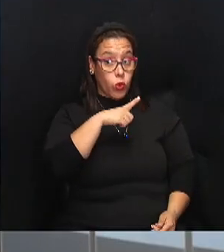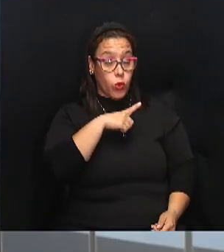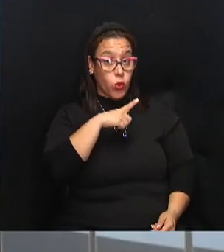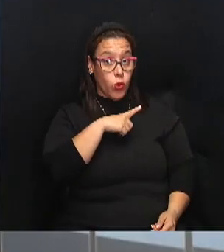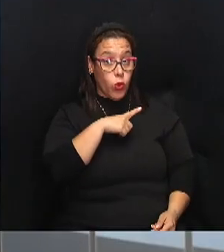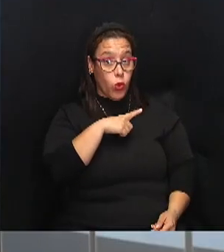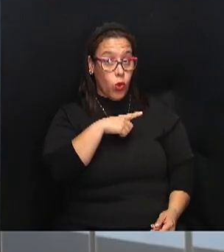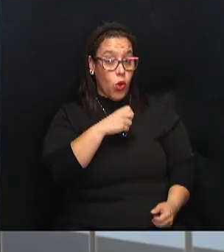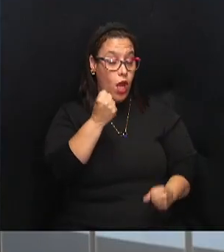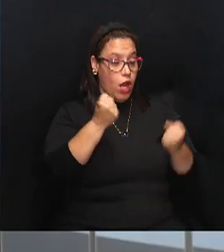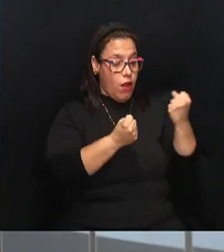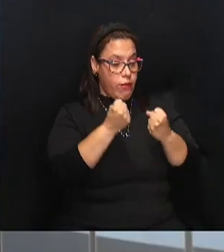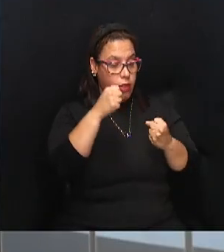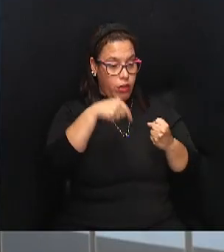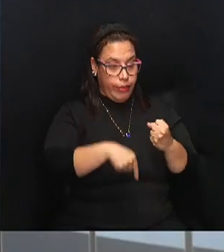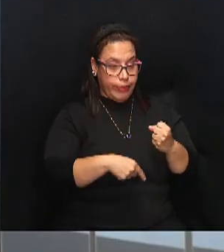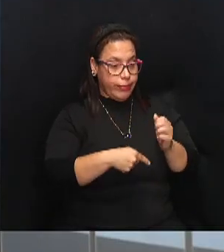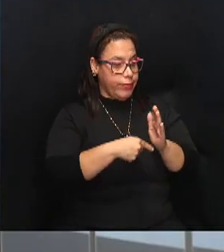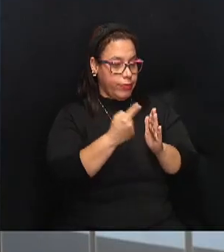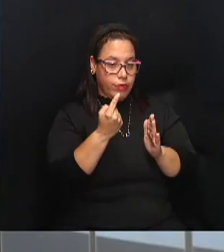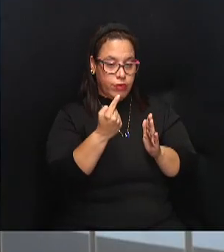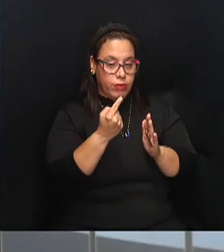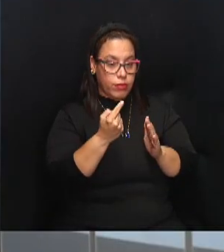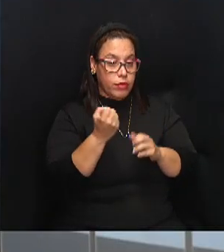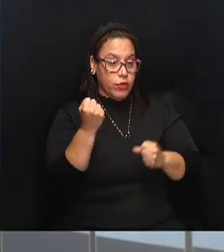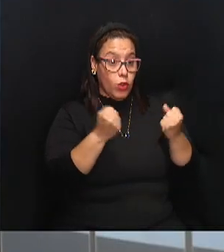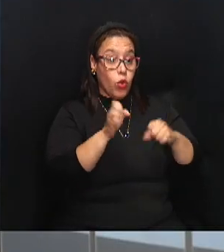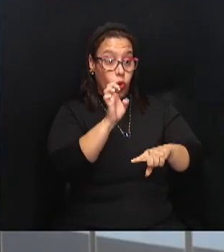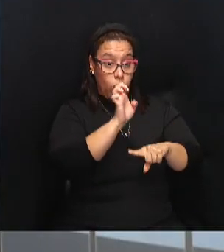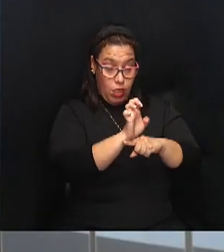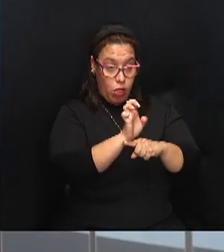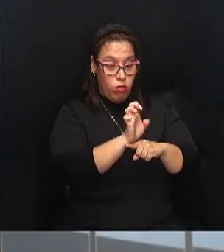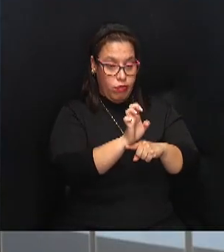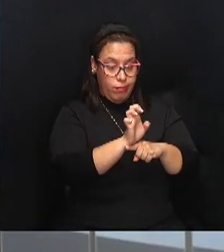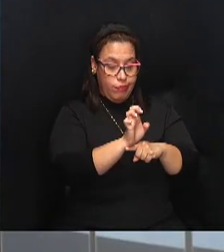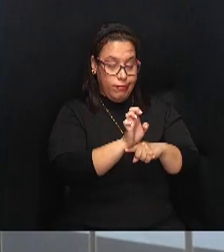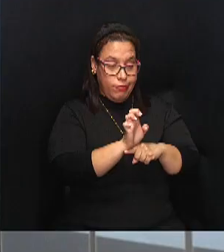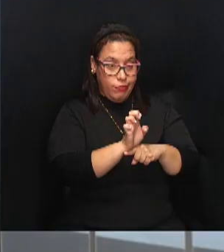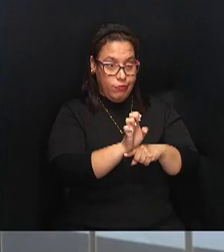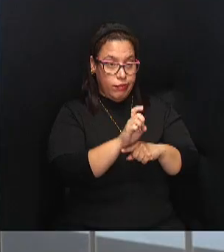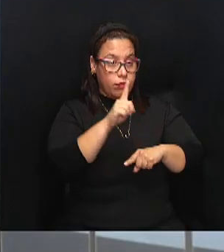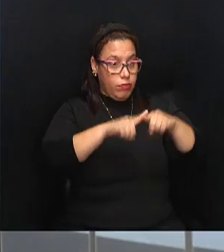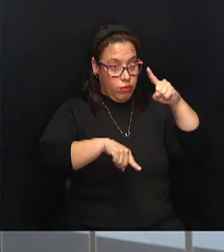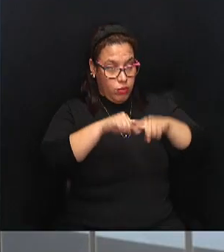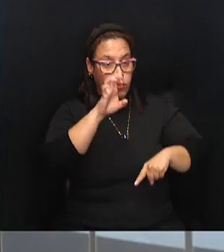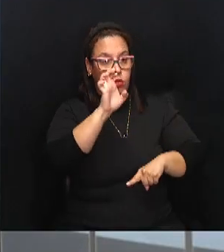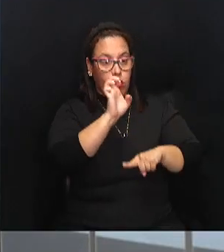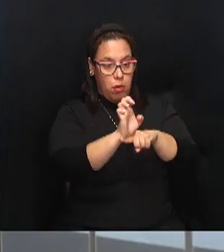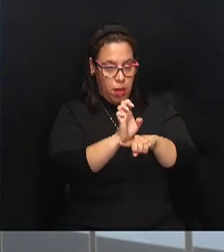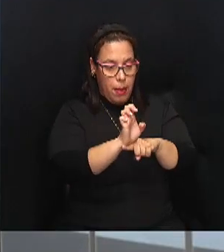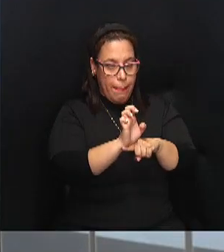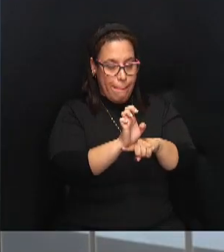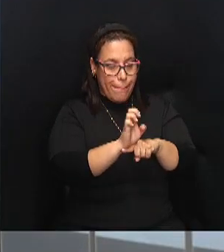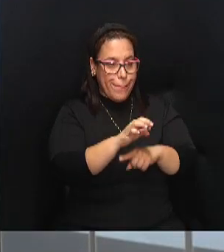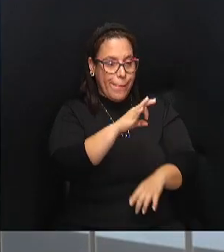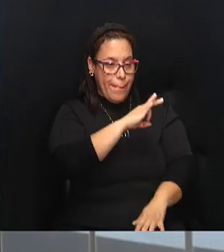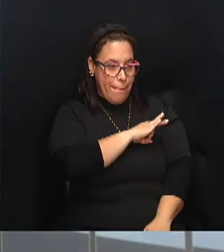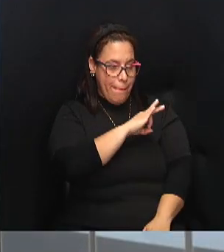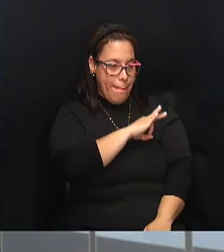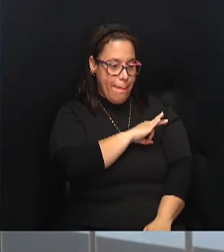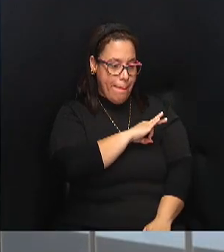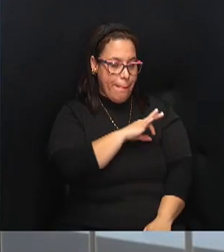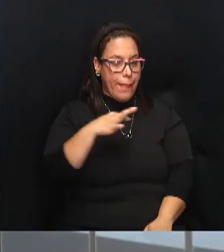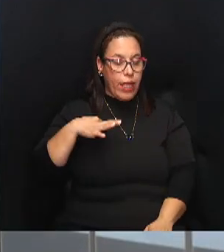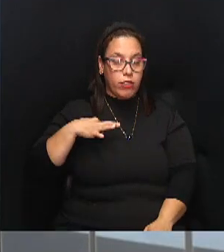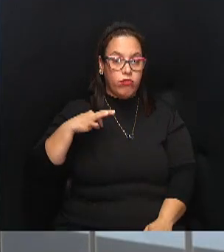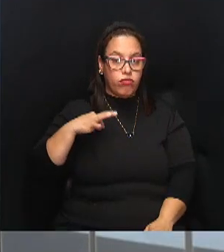é do município, mas aqui nesse primeiro momento a viatura é do Estado, equipamento do Estado, né, então o policial é voluntário